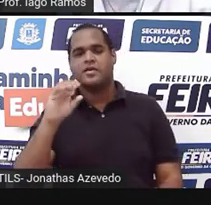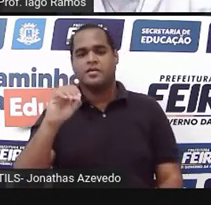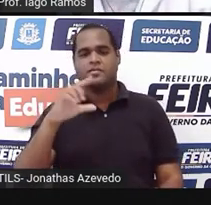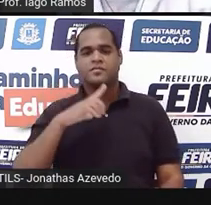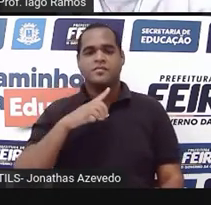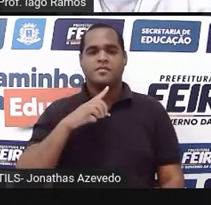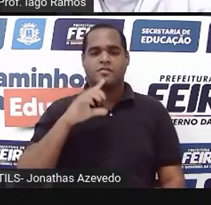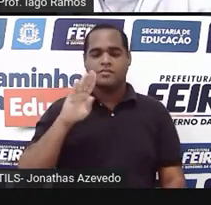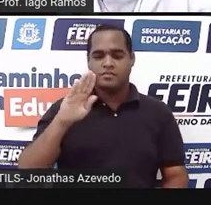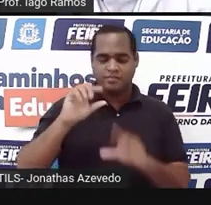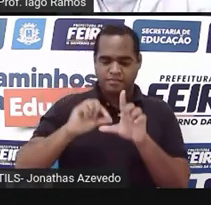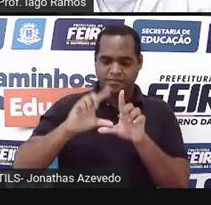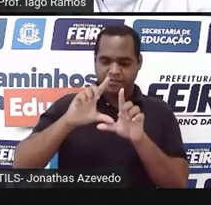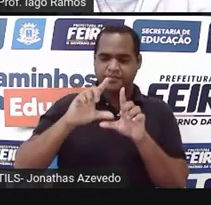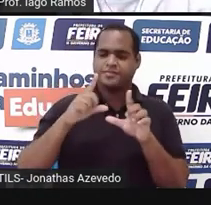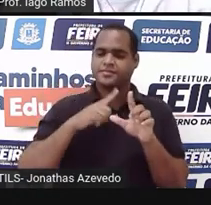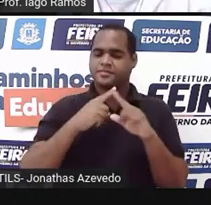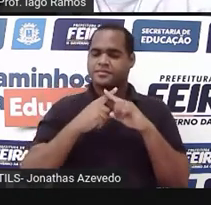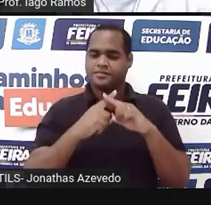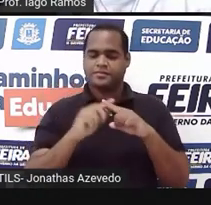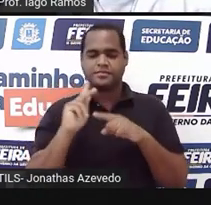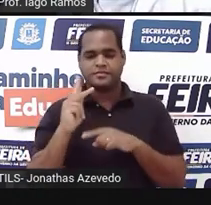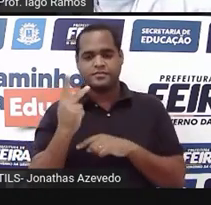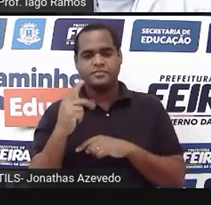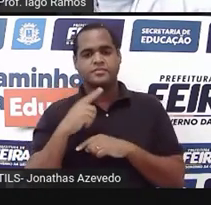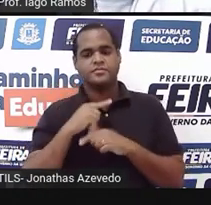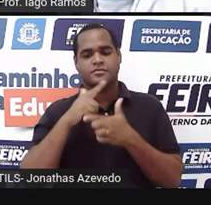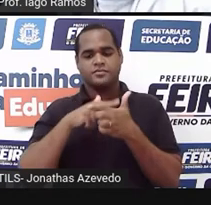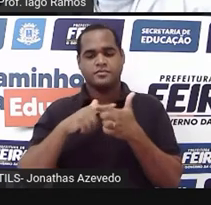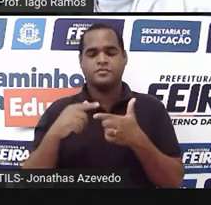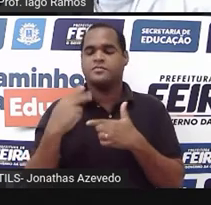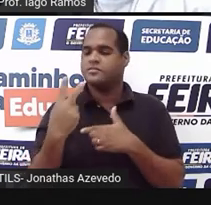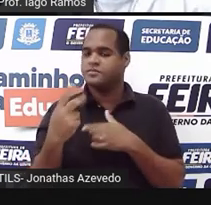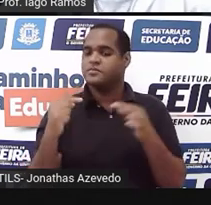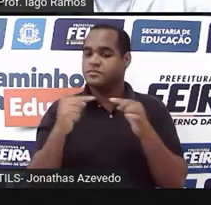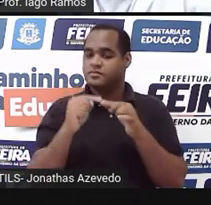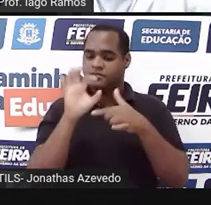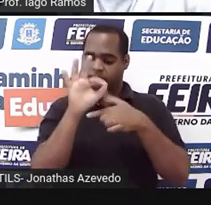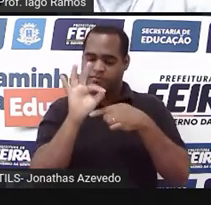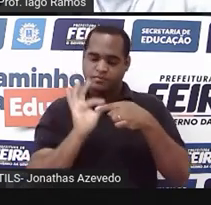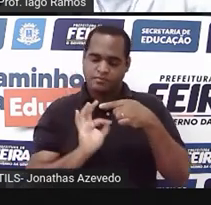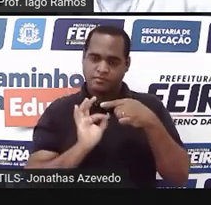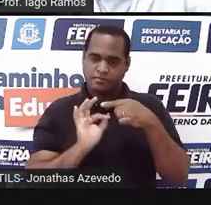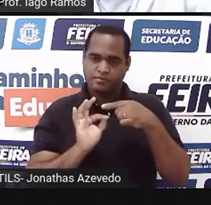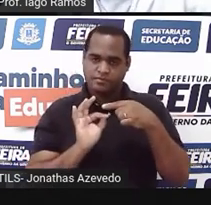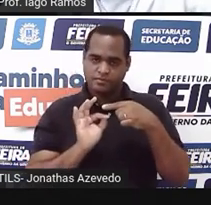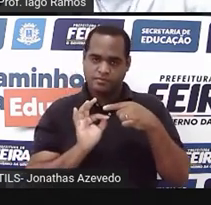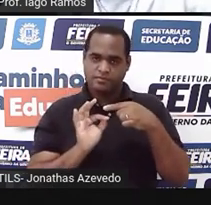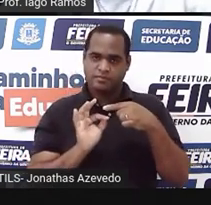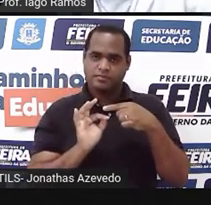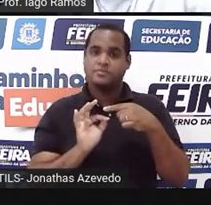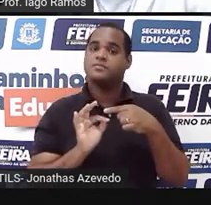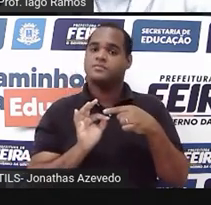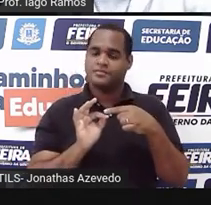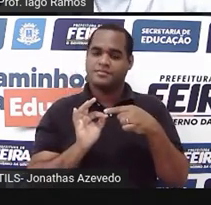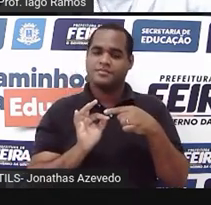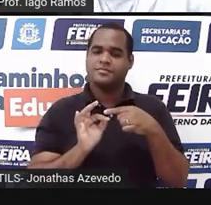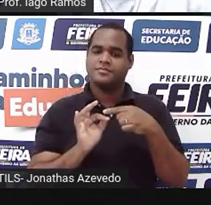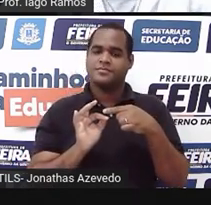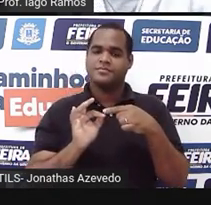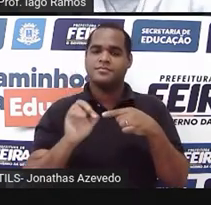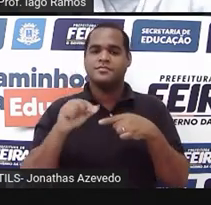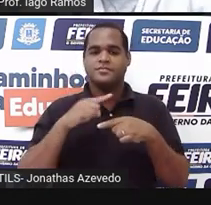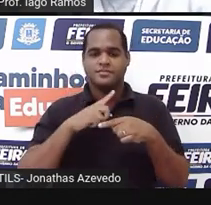ficou bem maiúsculo vezes H / 2 na forma de fração o outro né que tem ali